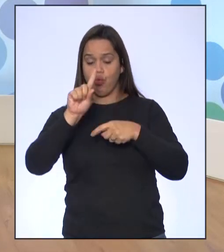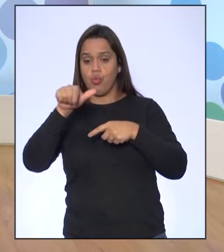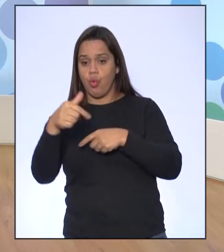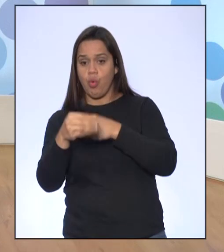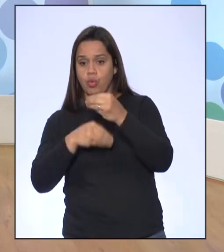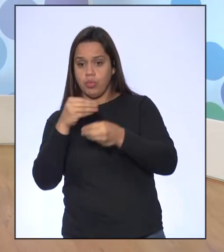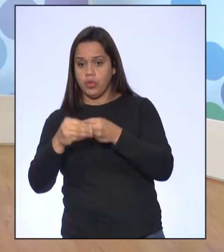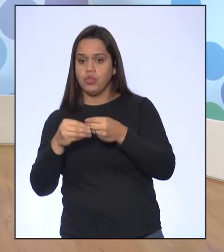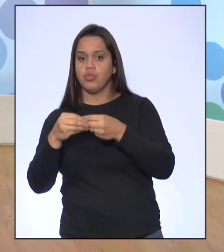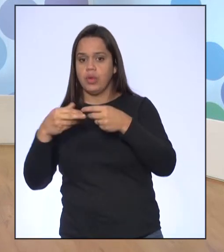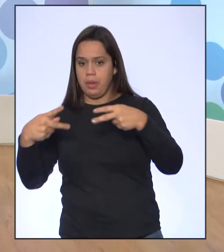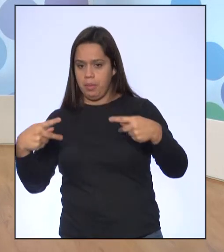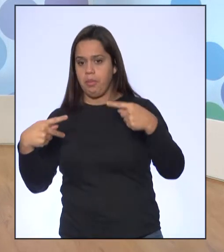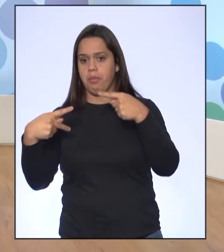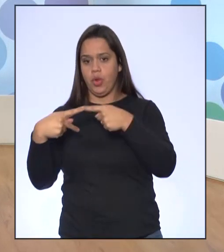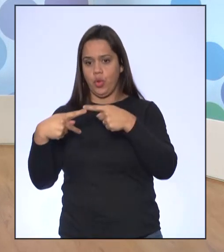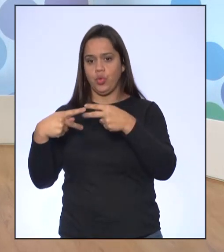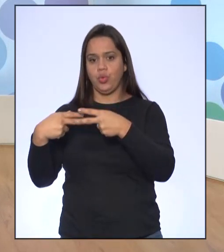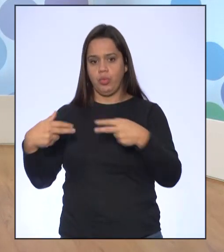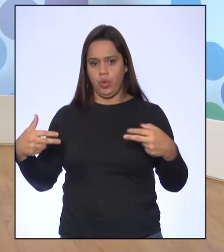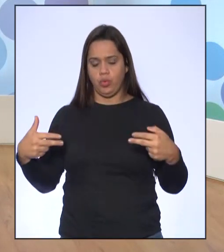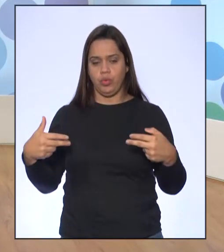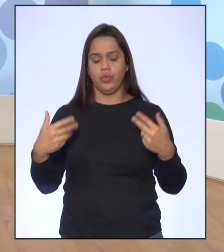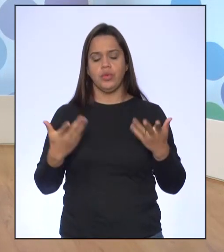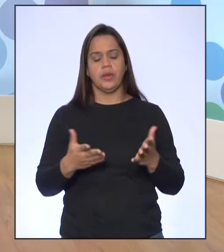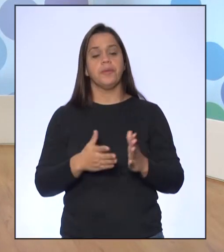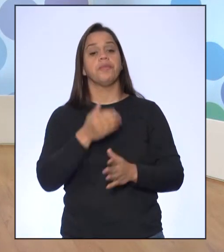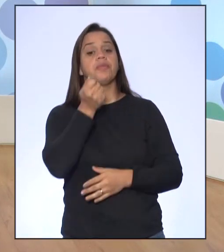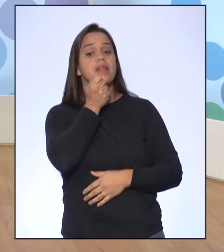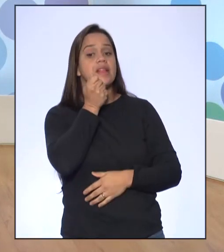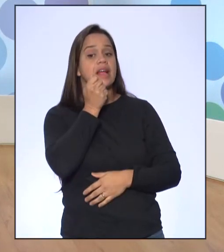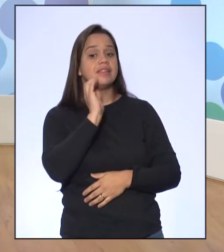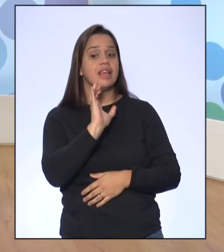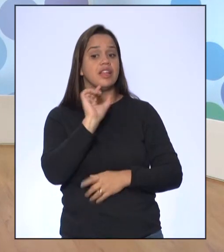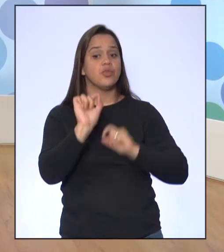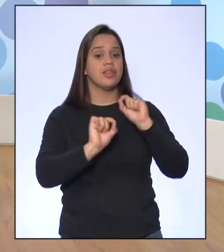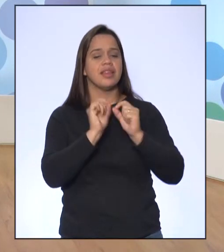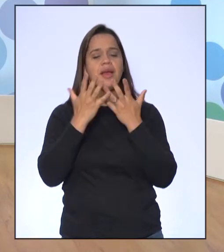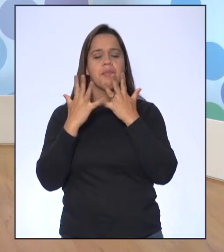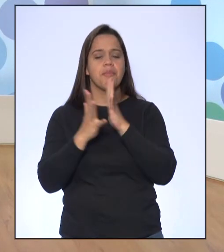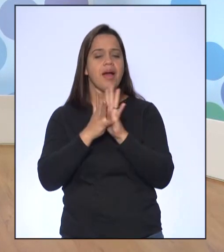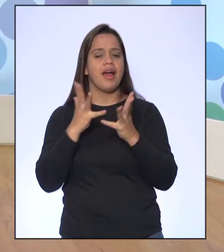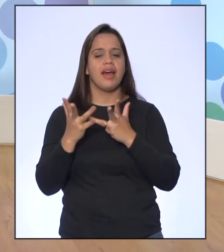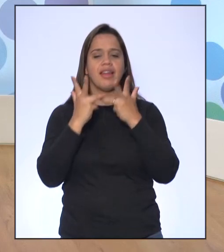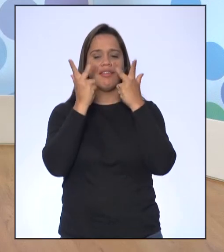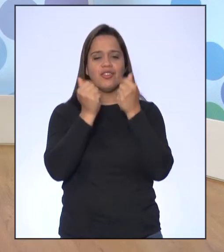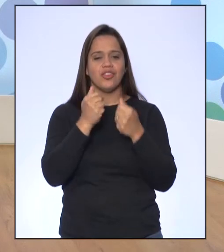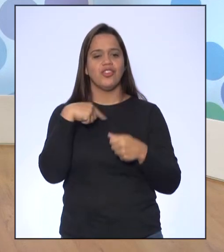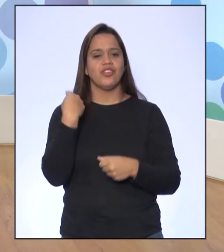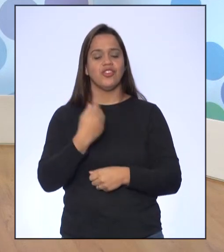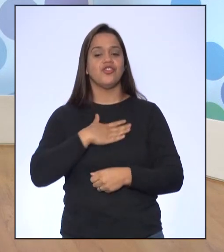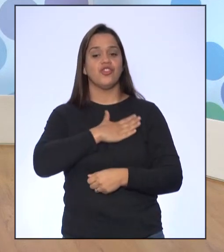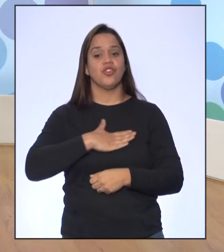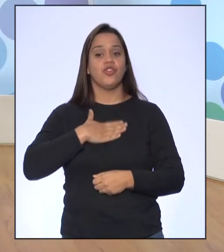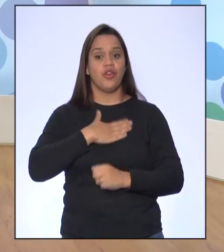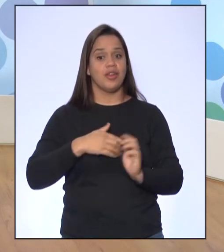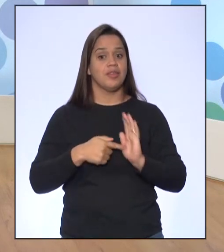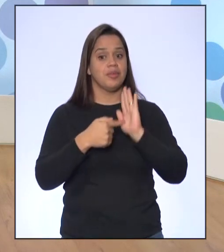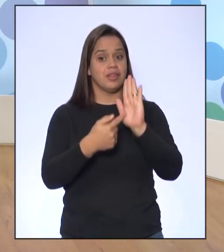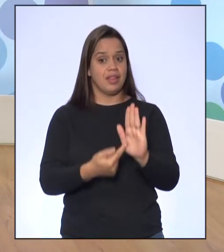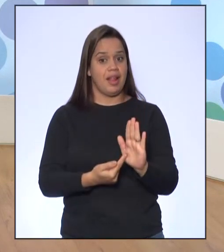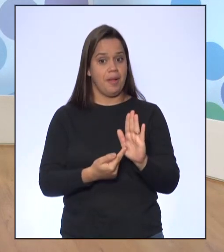lá? Sim. E na ciência, o que é maravilhoso, que a gente gosta sempre de mostrar? Nas aulas